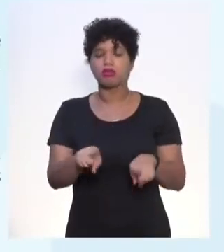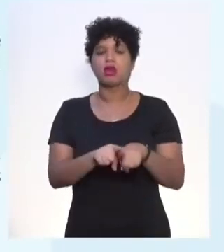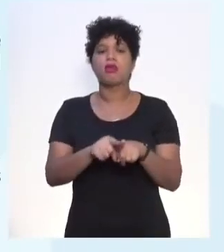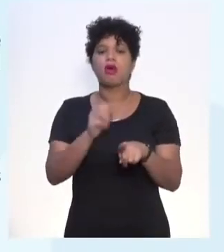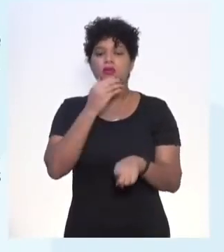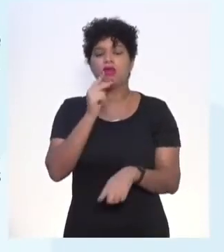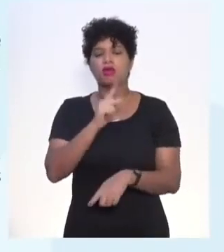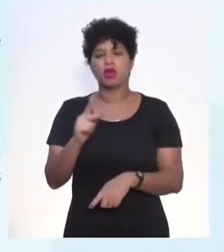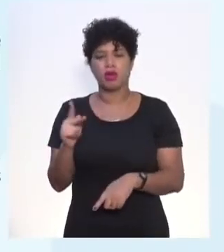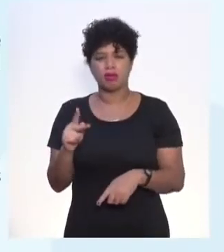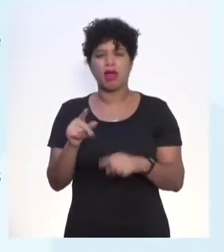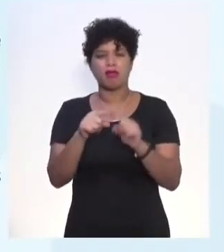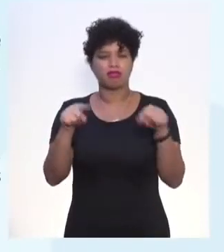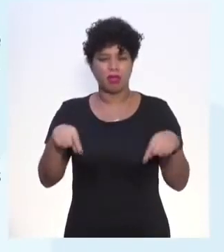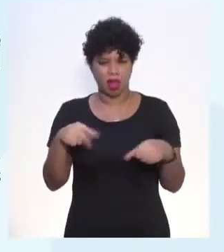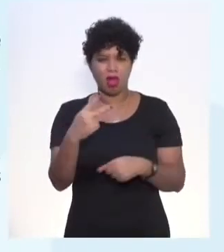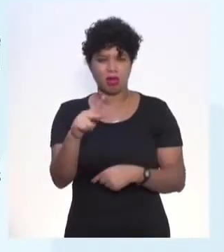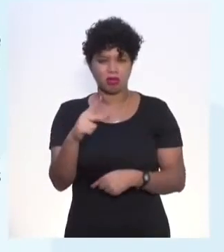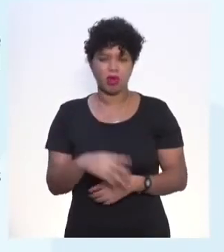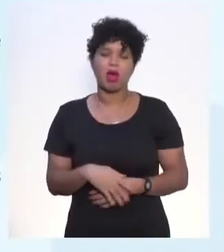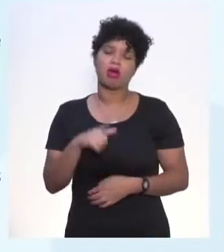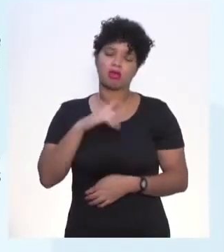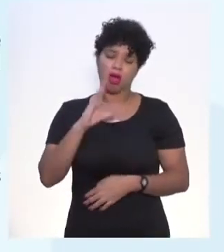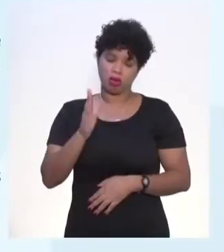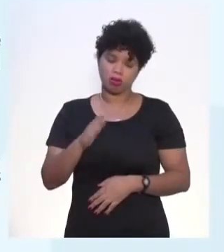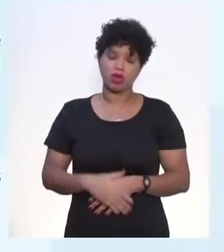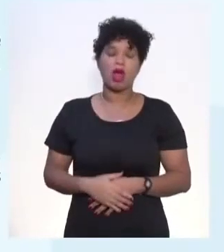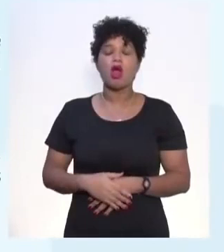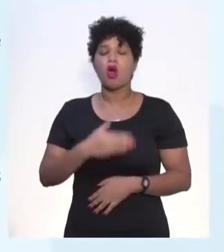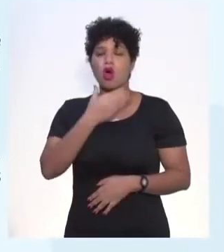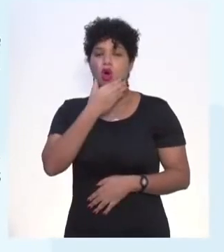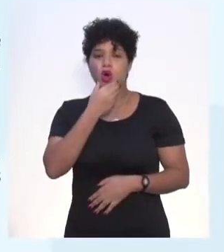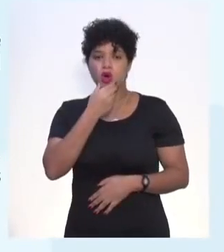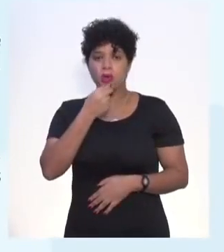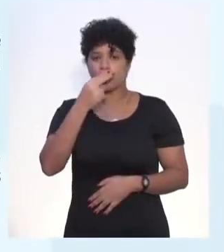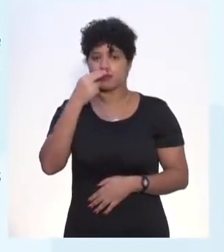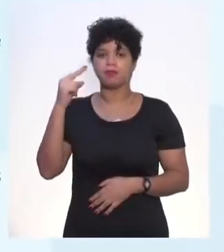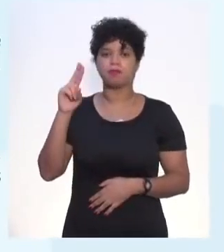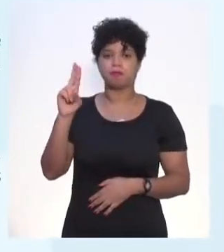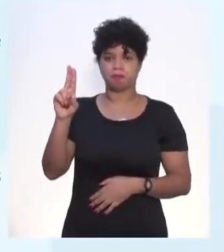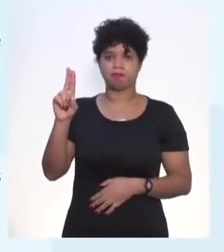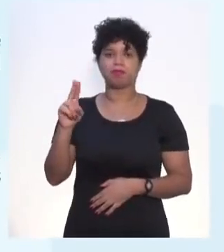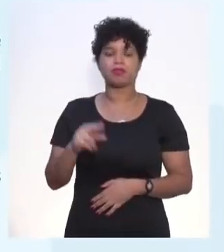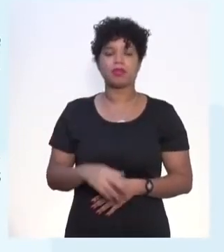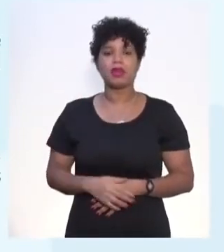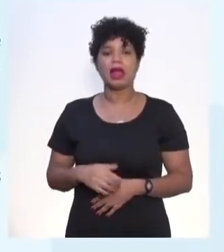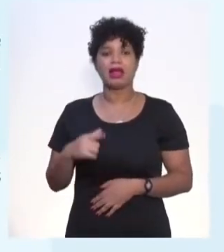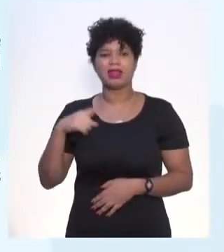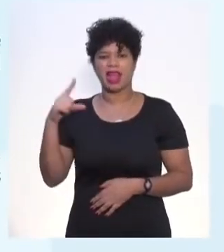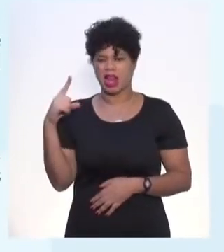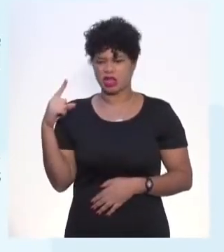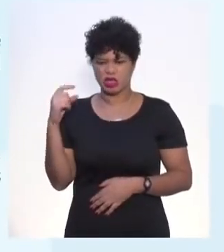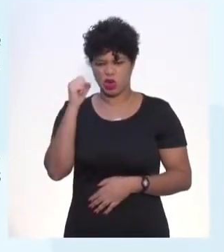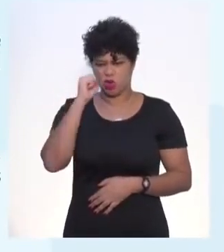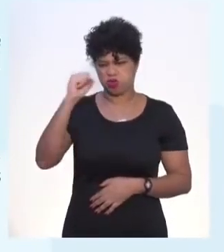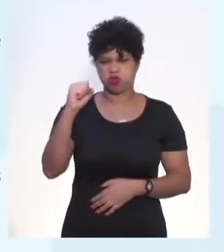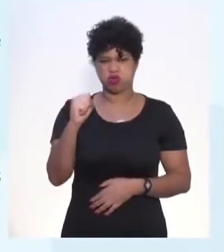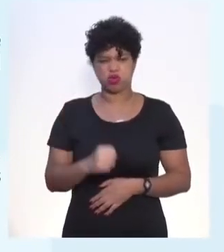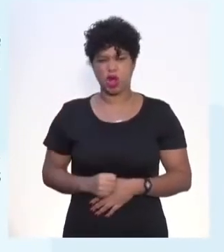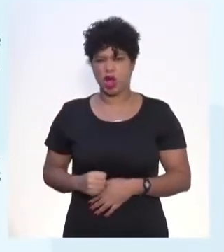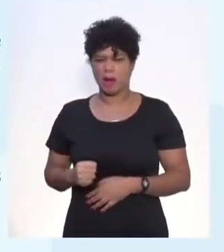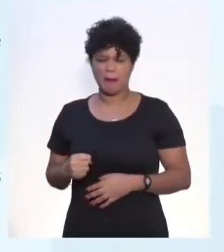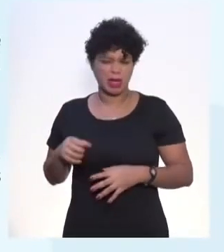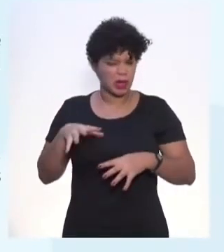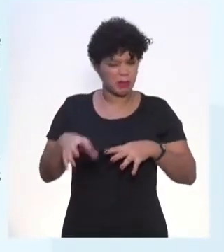de aula, a questão da Segunda Guerra, né? Quando o Hitler faz lá a chamada Guerra Relâmpago, né? Um ataque contundente por